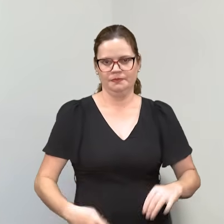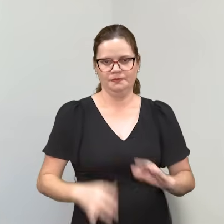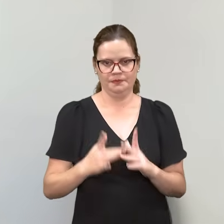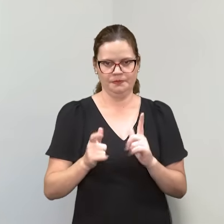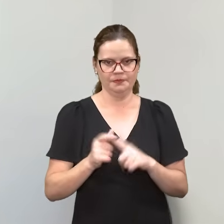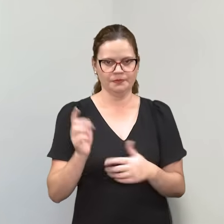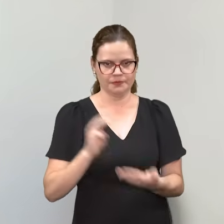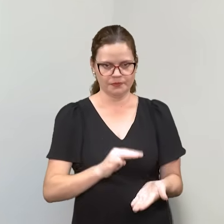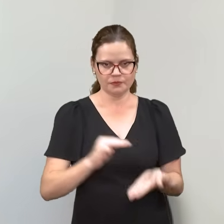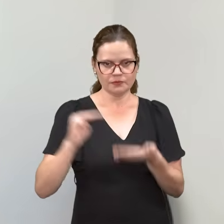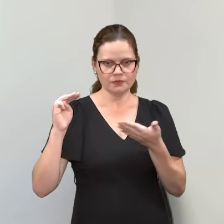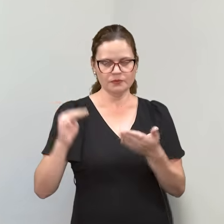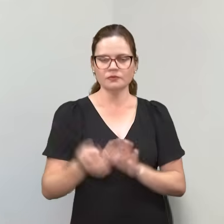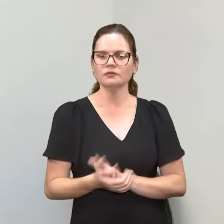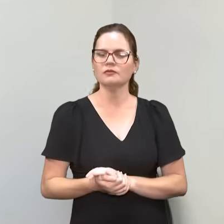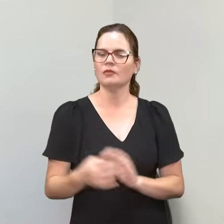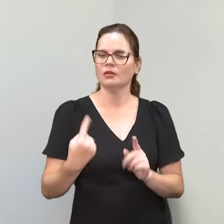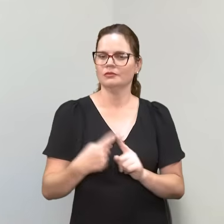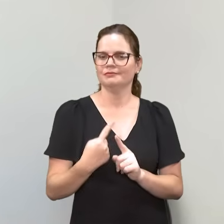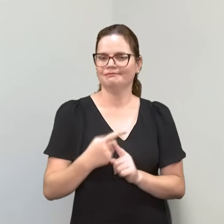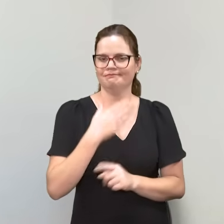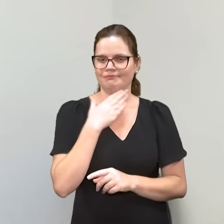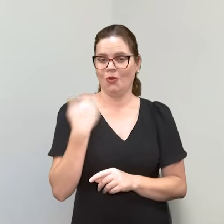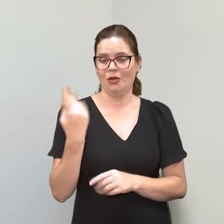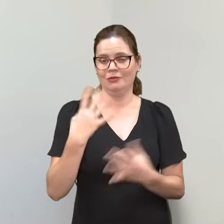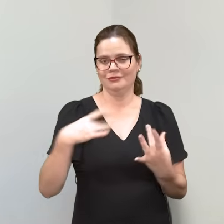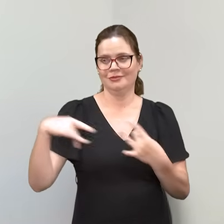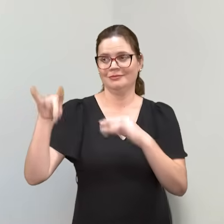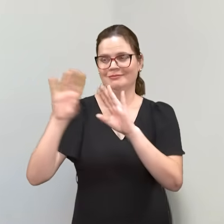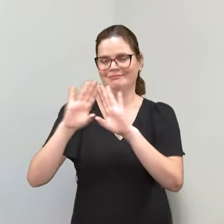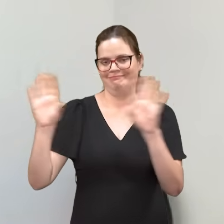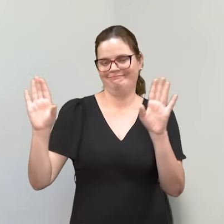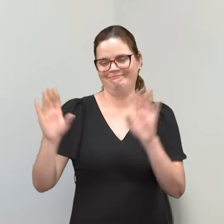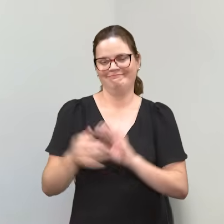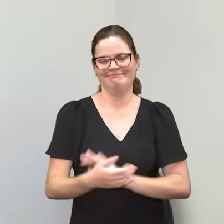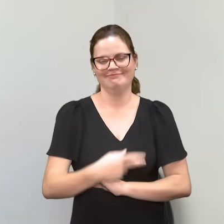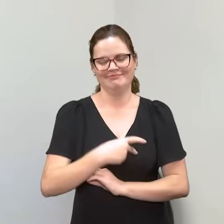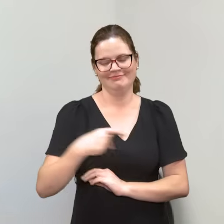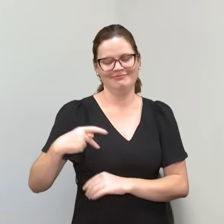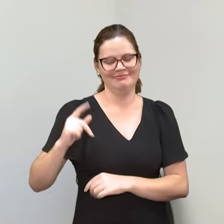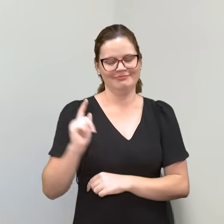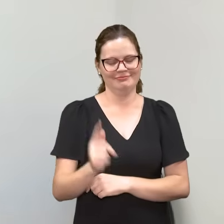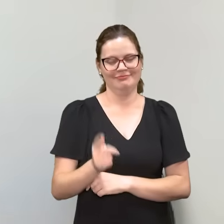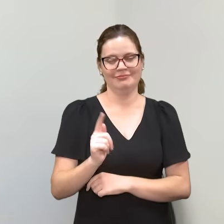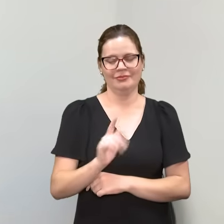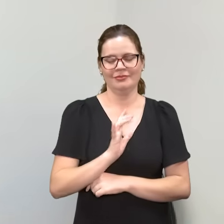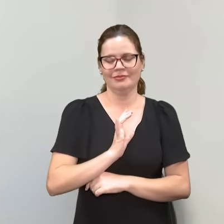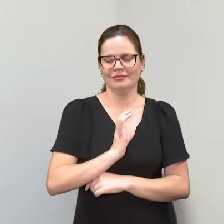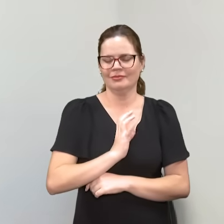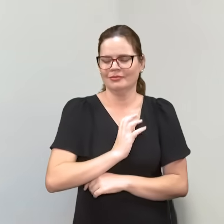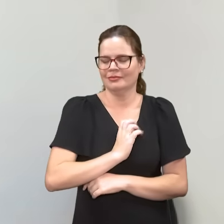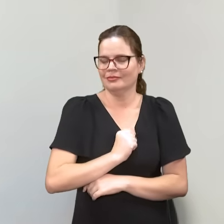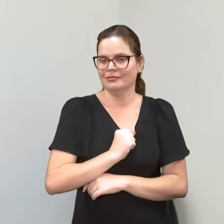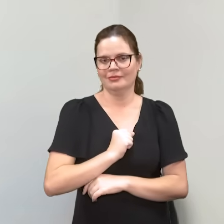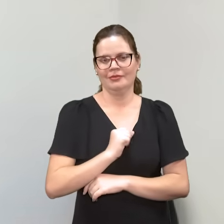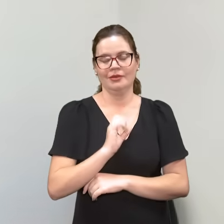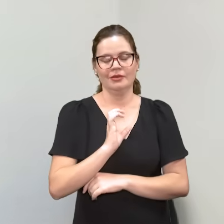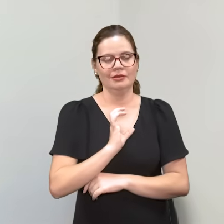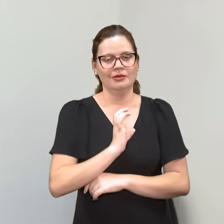Igreja Cristã Maranata, que partiu para o Senhor. O pastor Gedeuti Gueiros amava essa